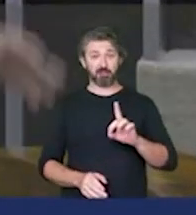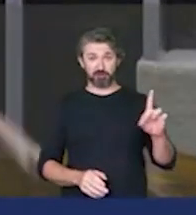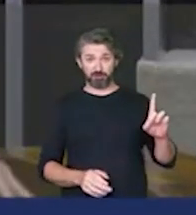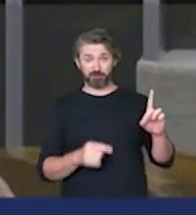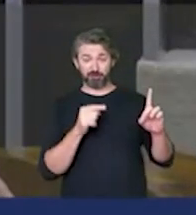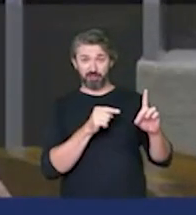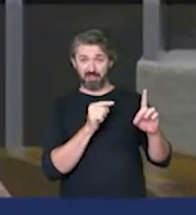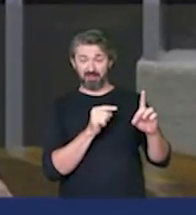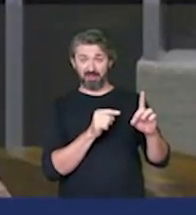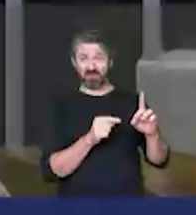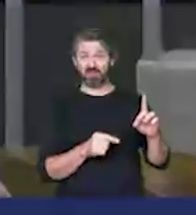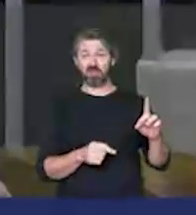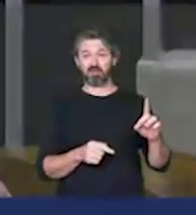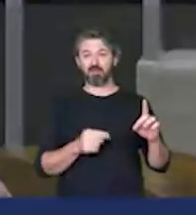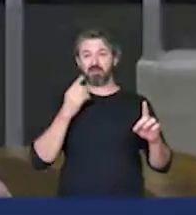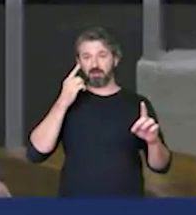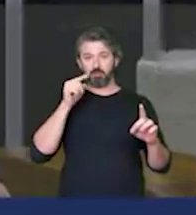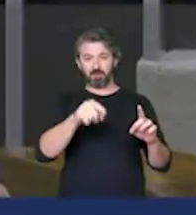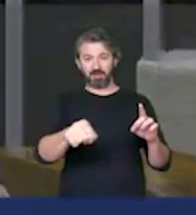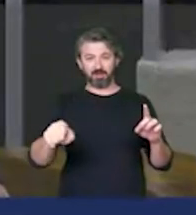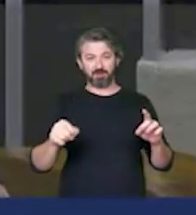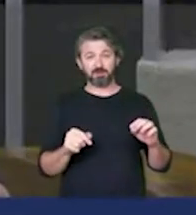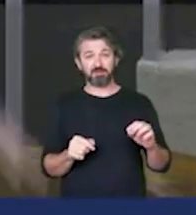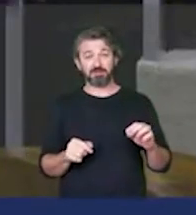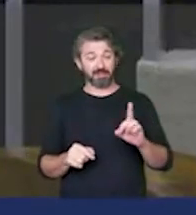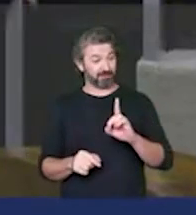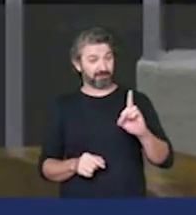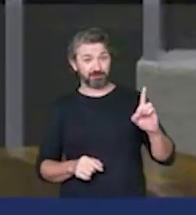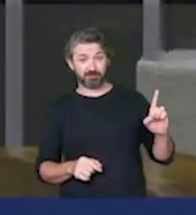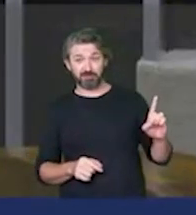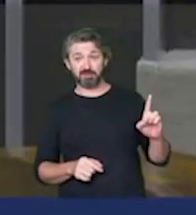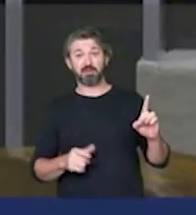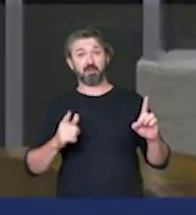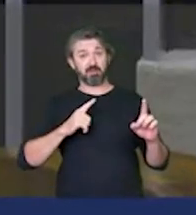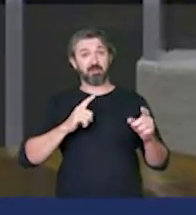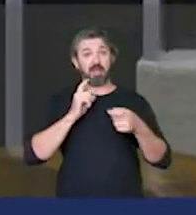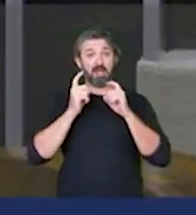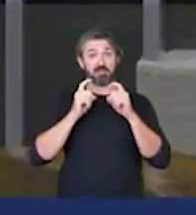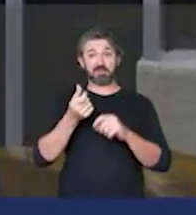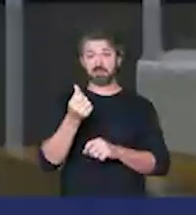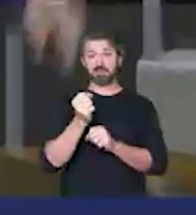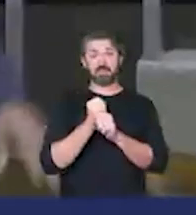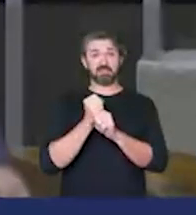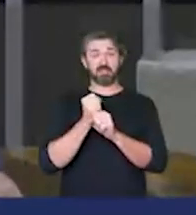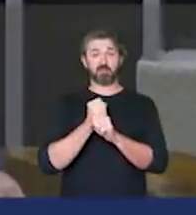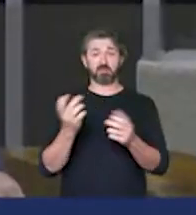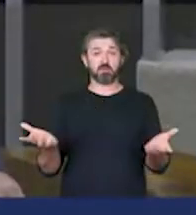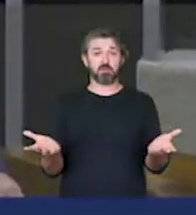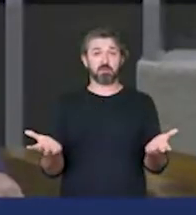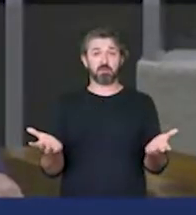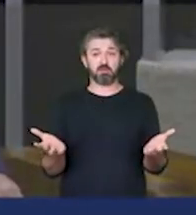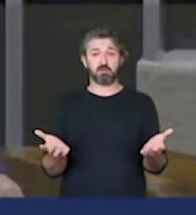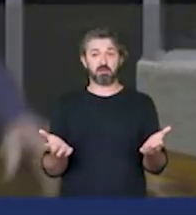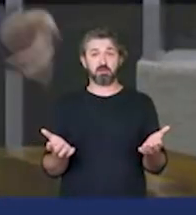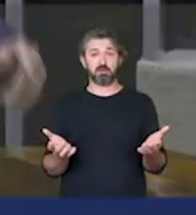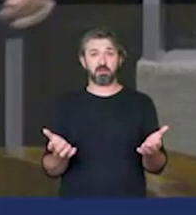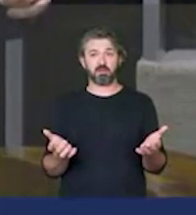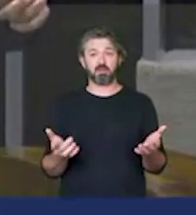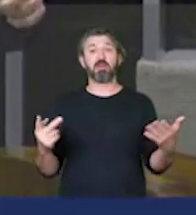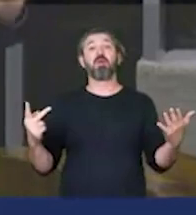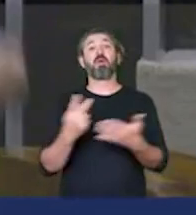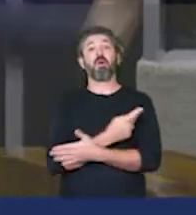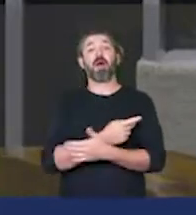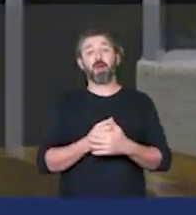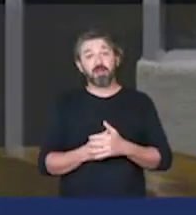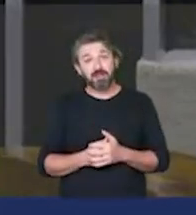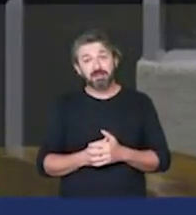direitas, deputado Zé Neto, deputada Lídice, as direitas estão governando há 6 anos. E o que, que